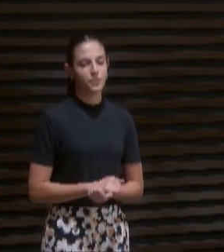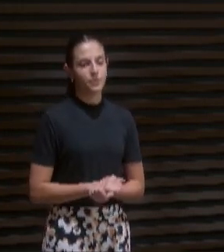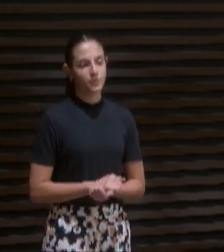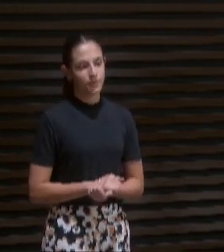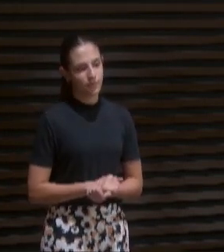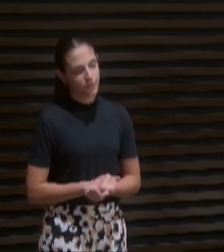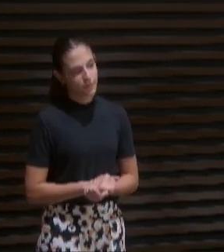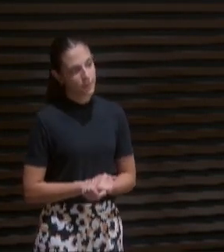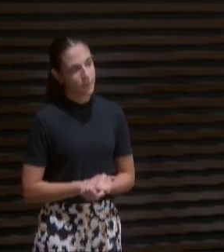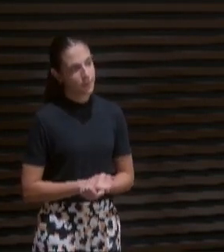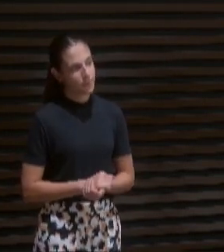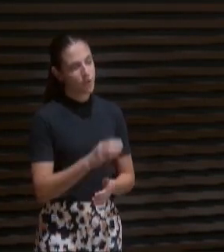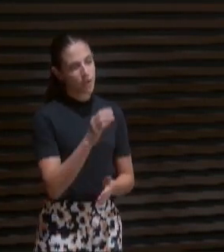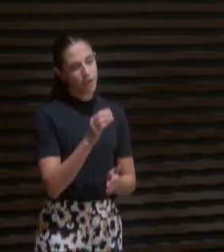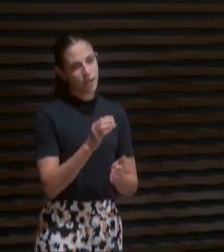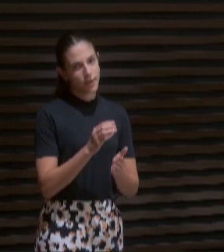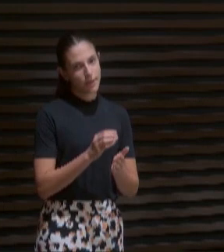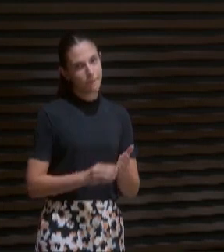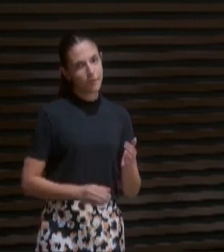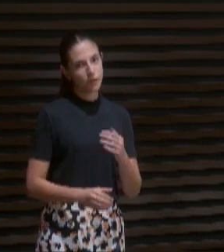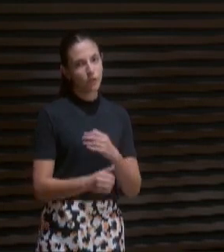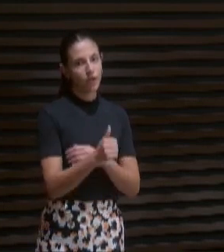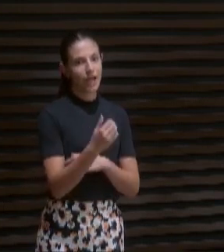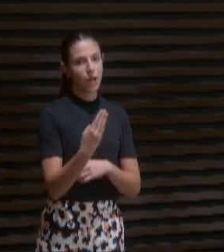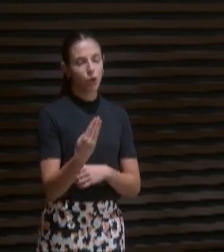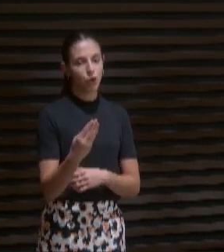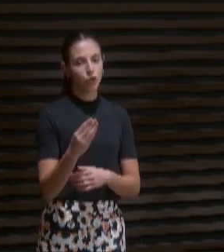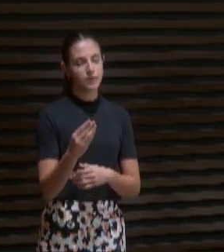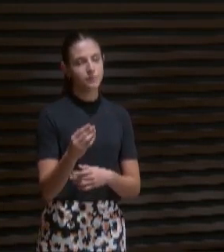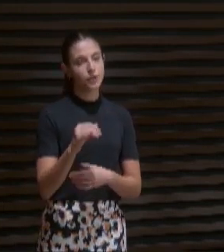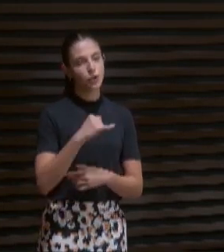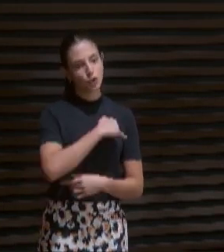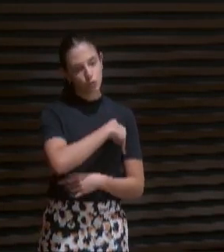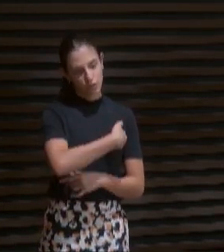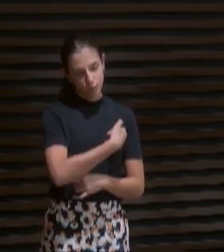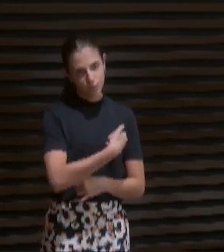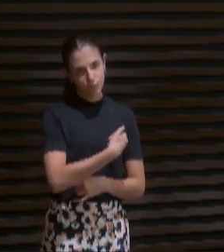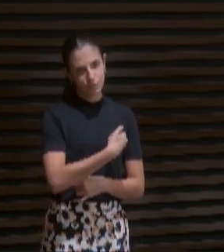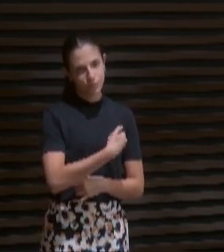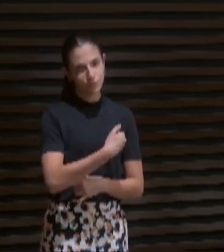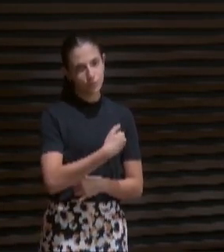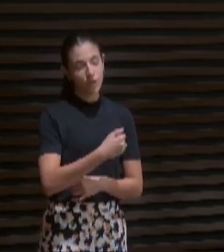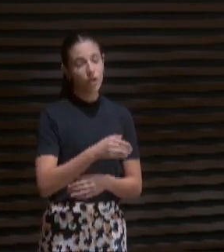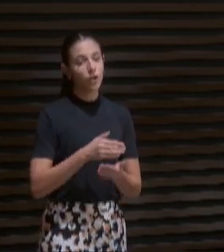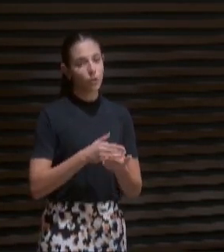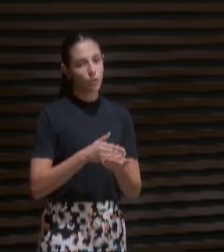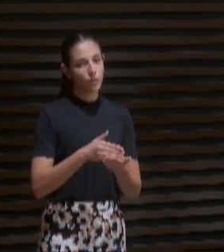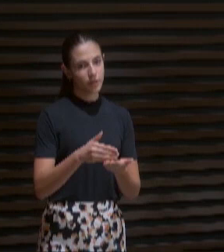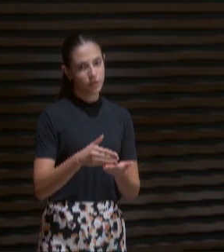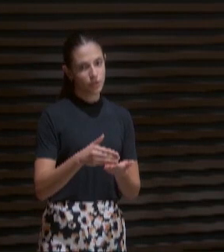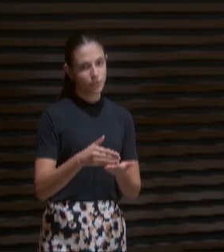ali em capítulo 14 de João, logo no início,